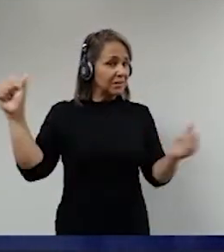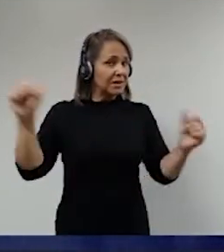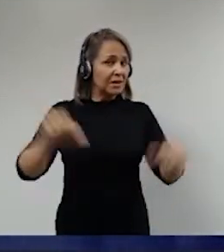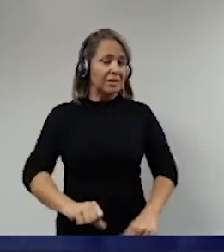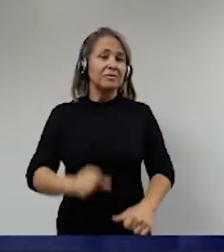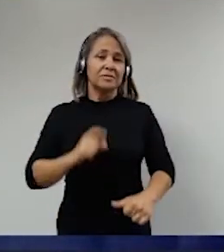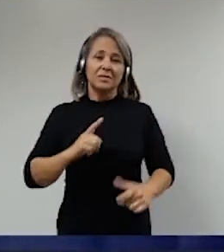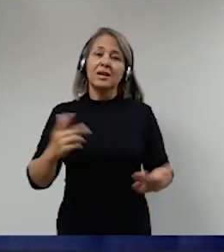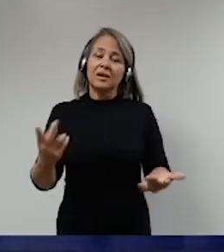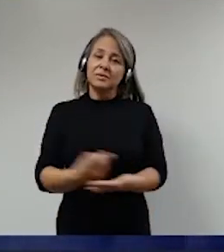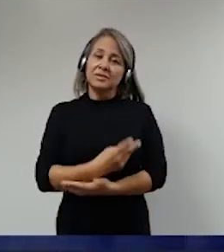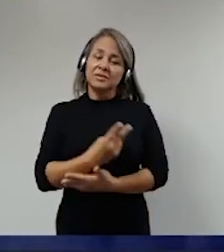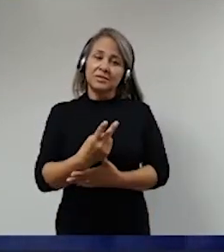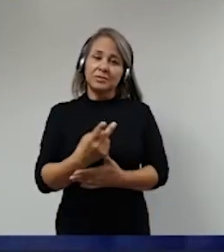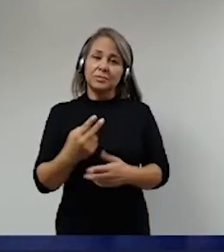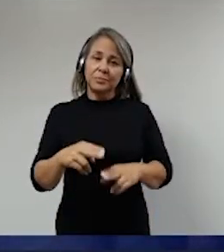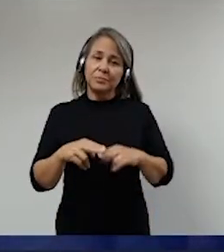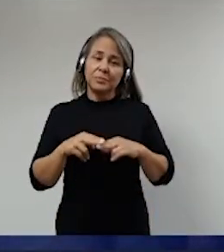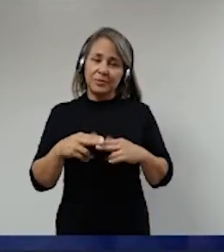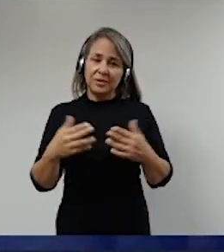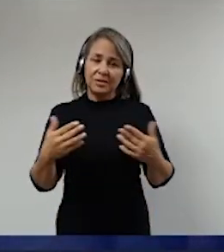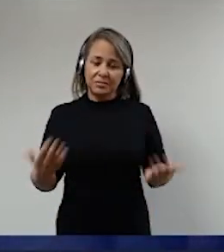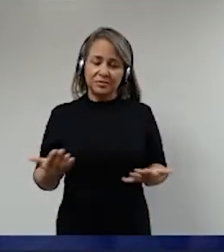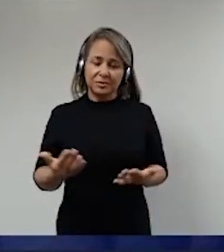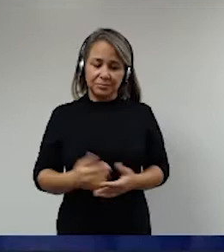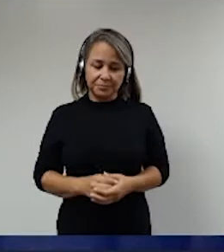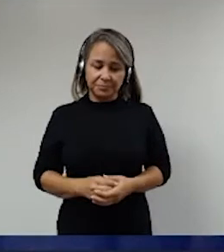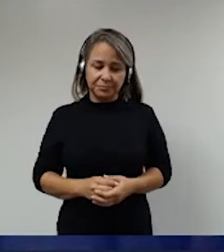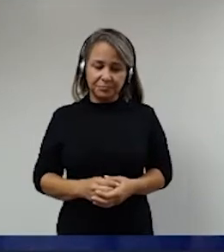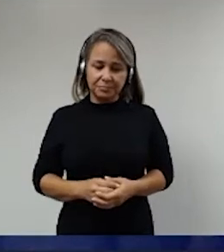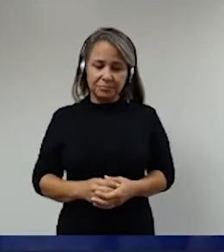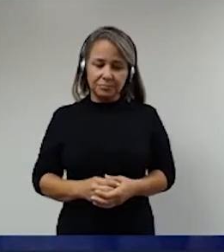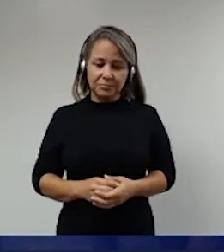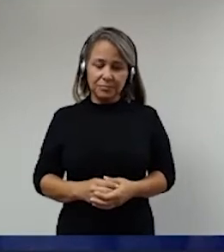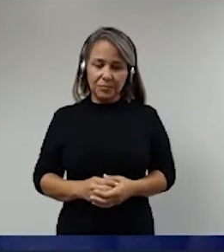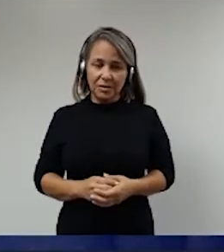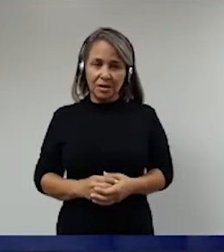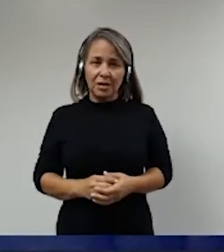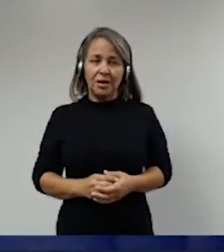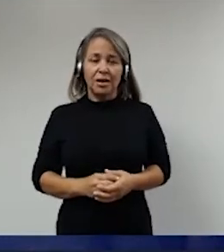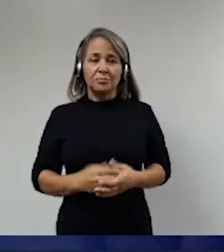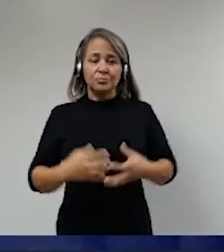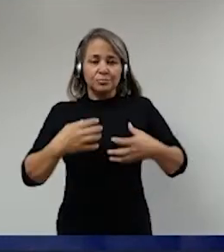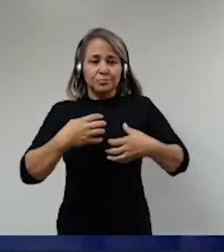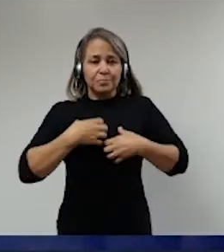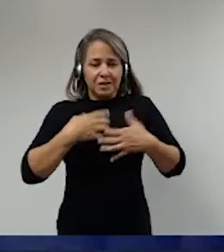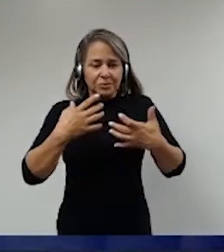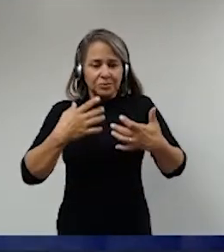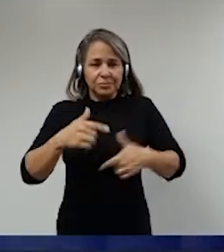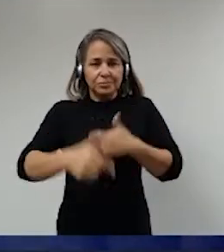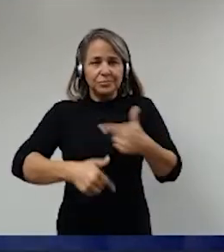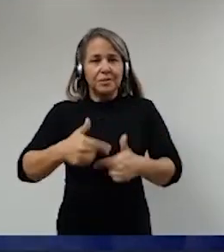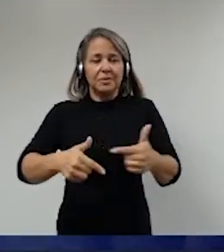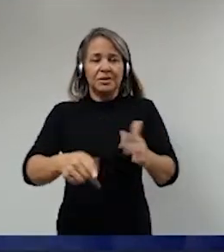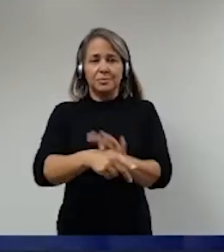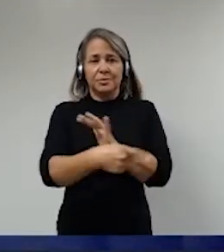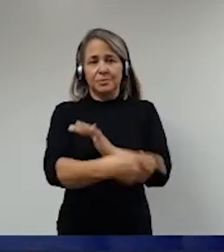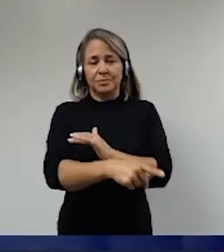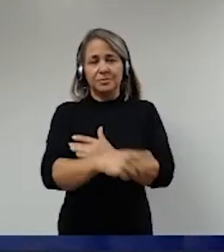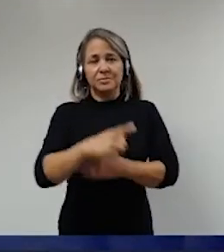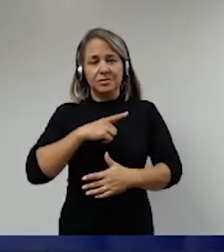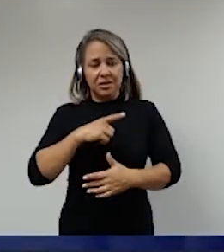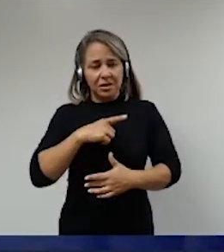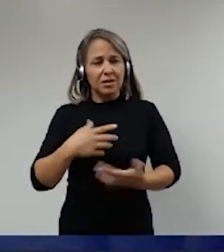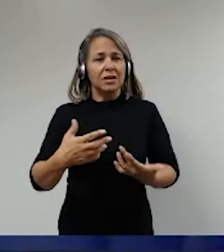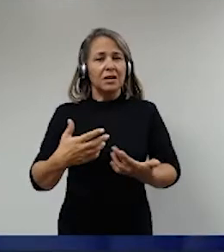grande, muito forte por conta do impacto mesmo na própria atividade, né? A gente tem uma atividade